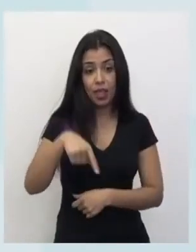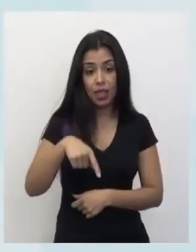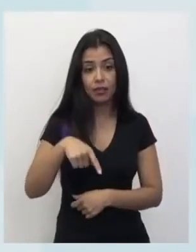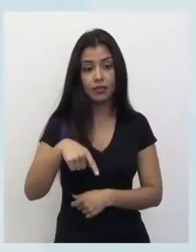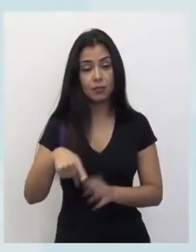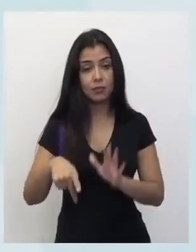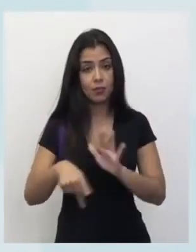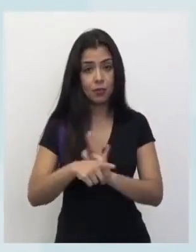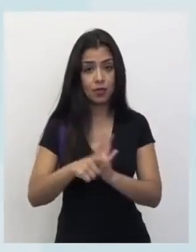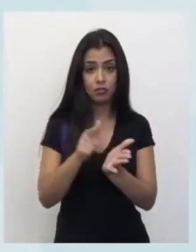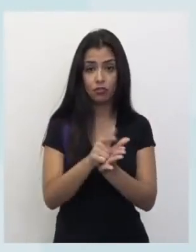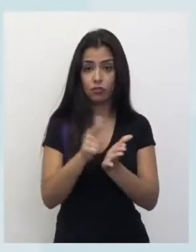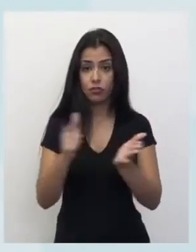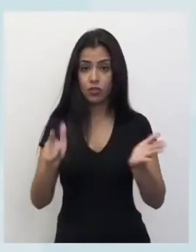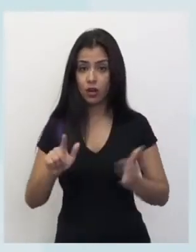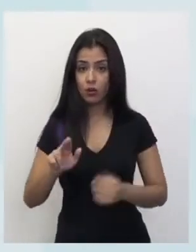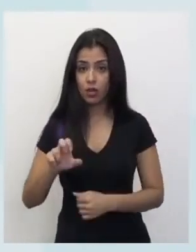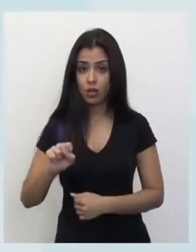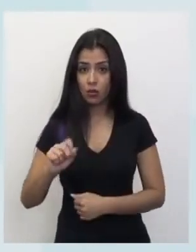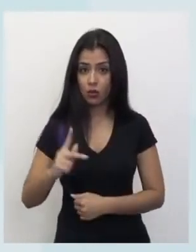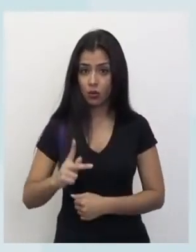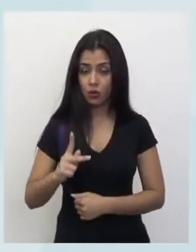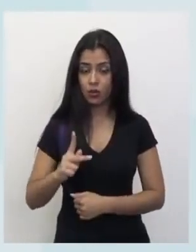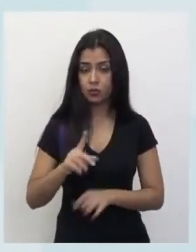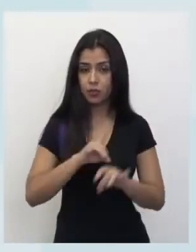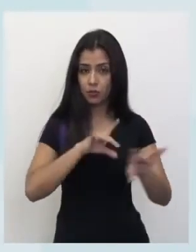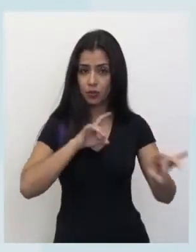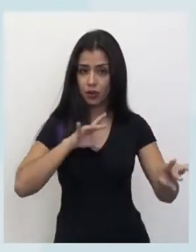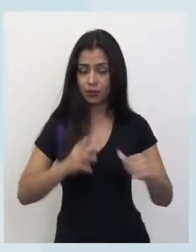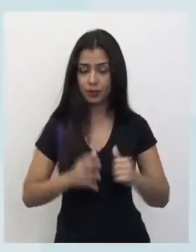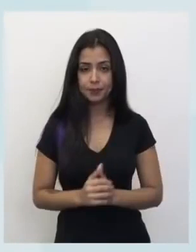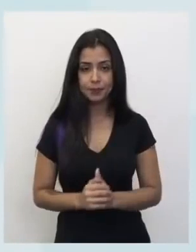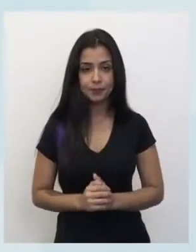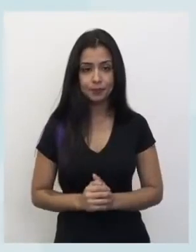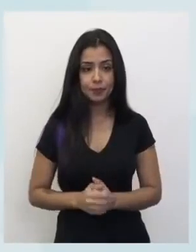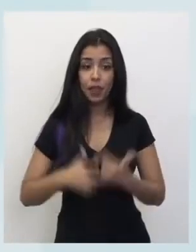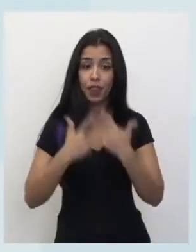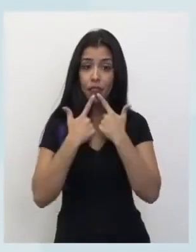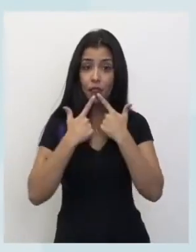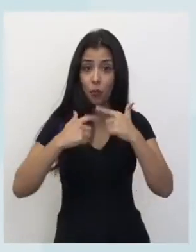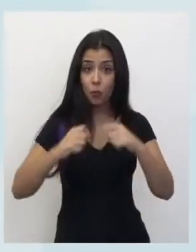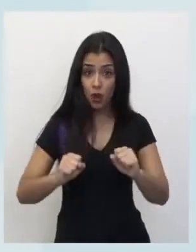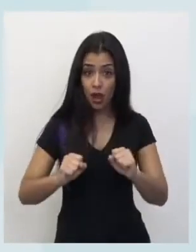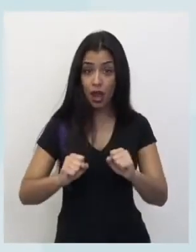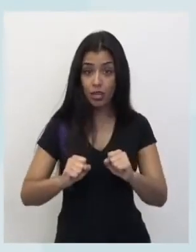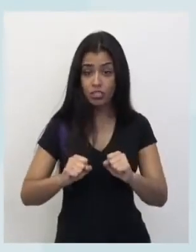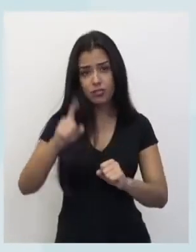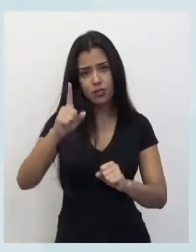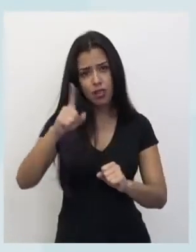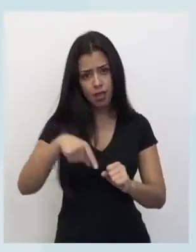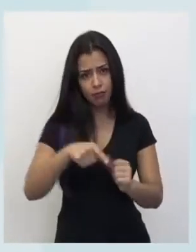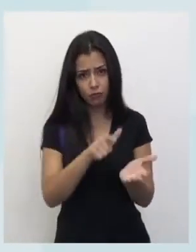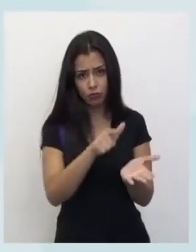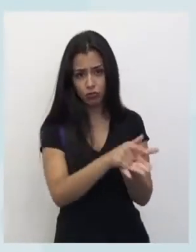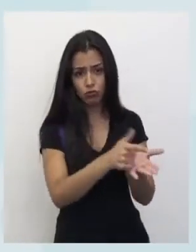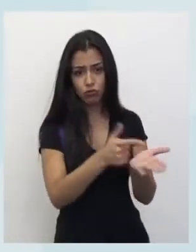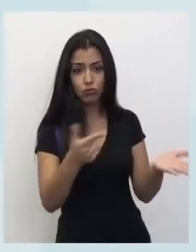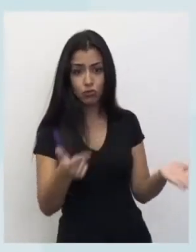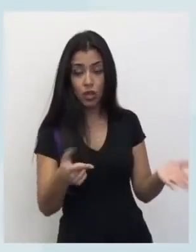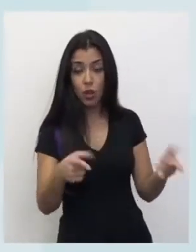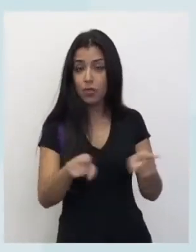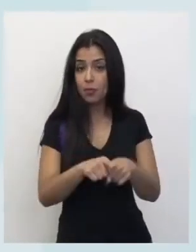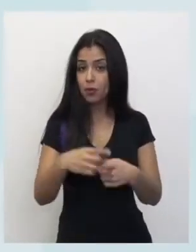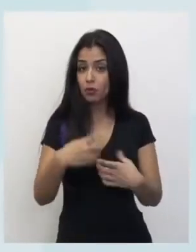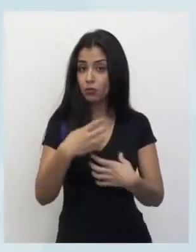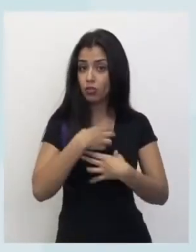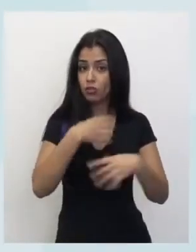foi cedida ao jornal da USP online. A linguagem, por se tratar de um texto jornalístico, até pelo canal de